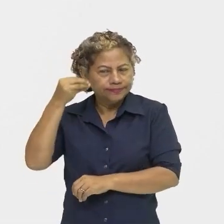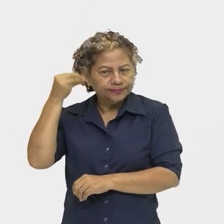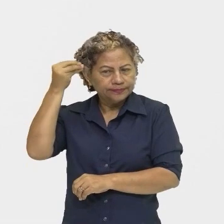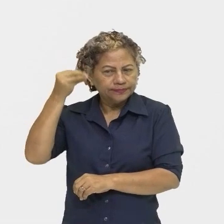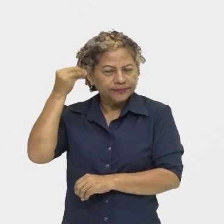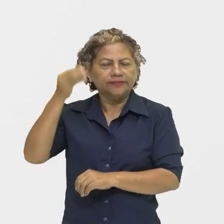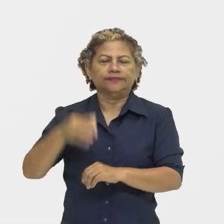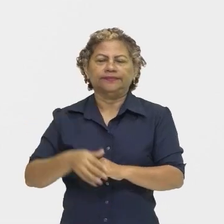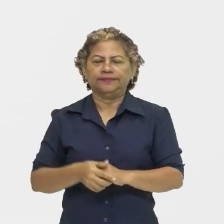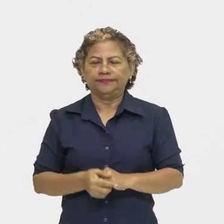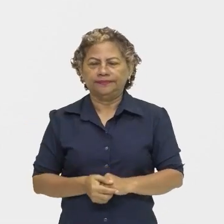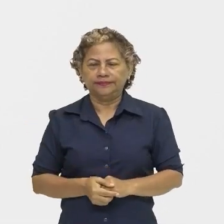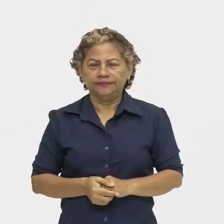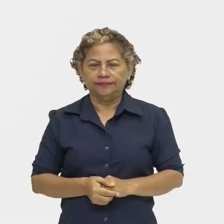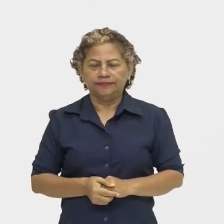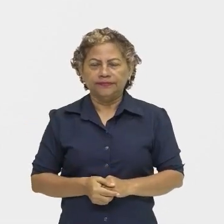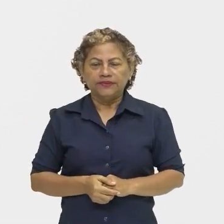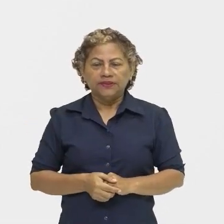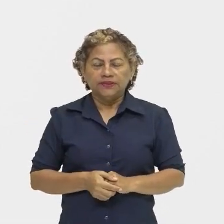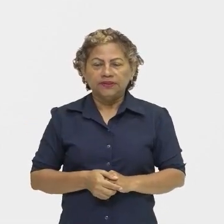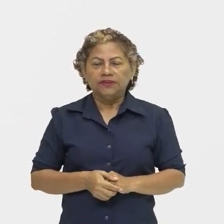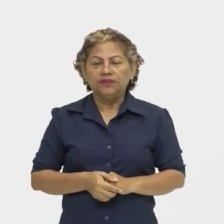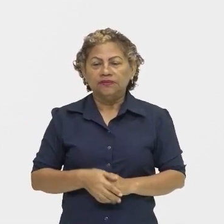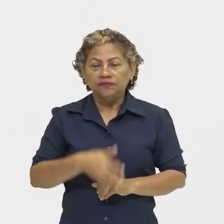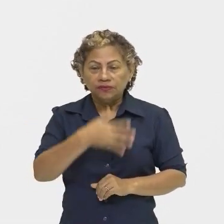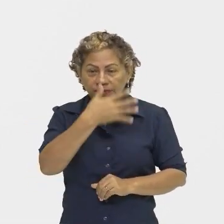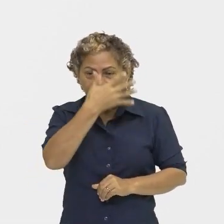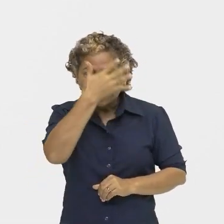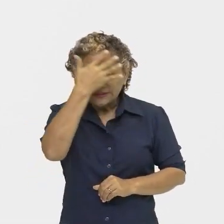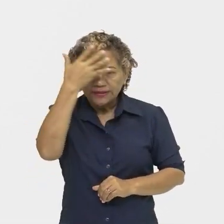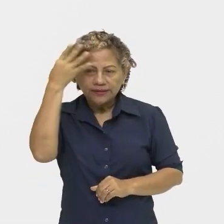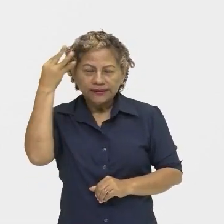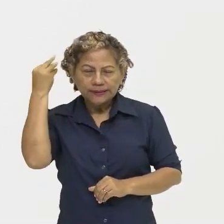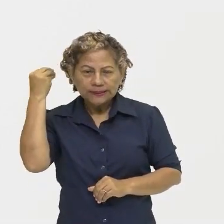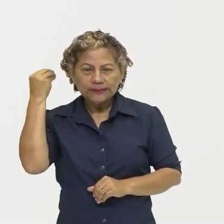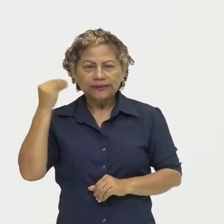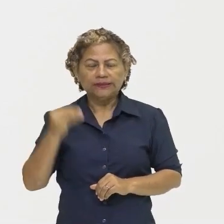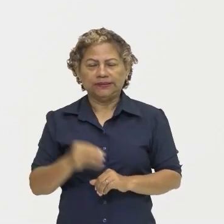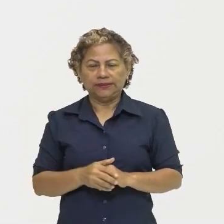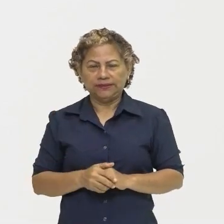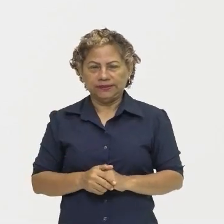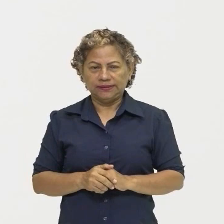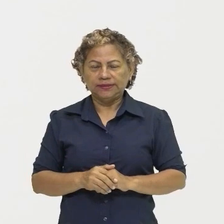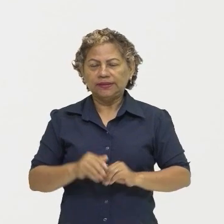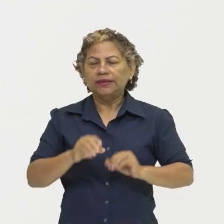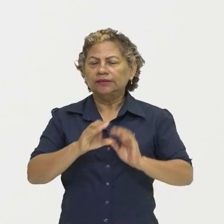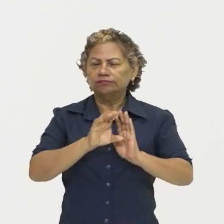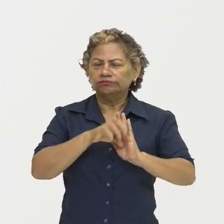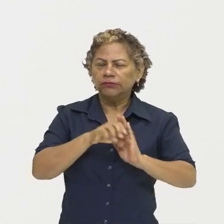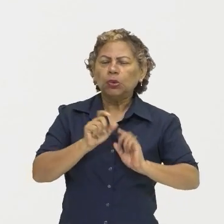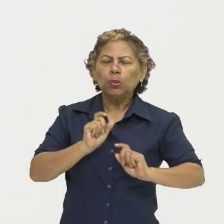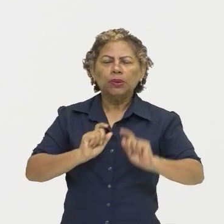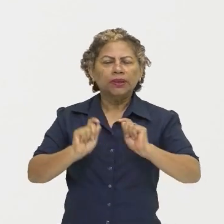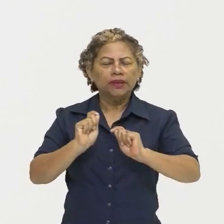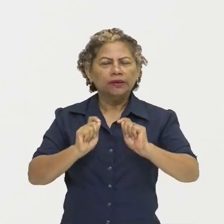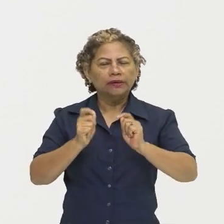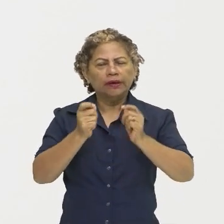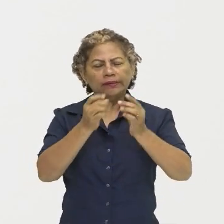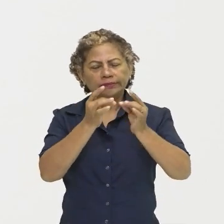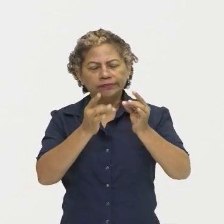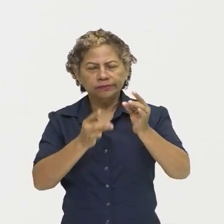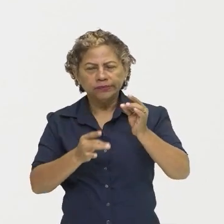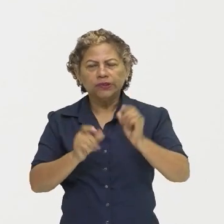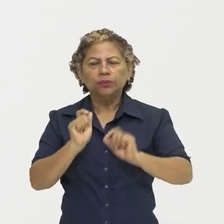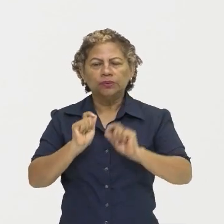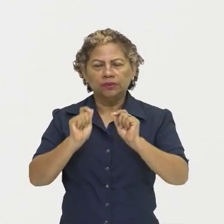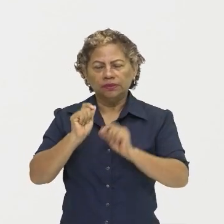experimentação. Então, não esqueçam, quando se fala da definição da física, eu tenho que